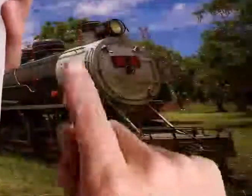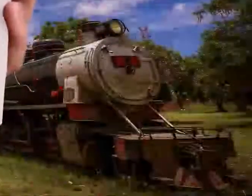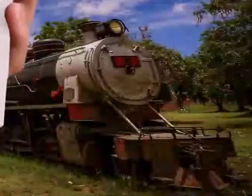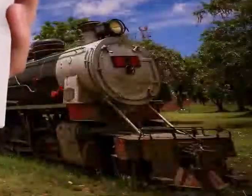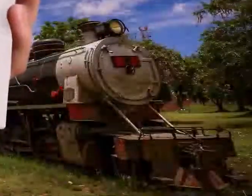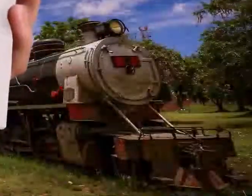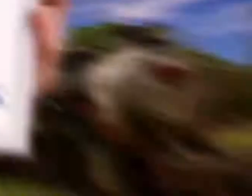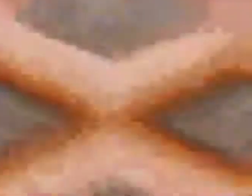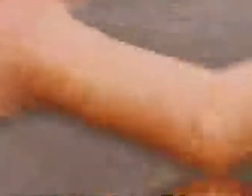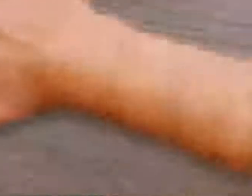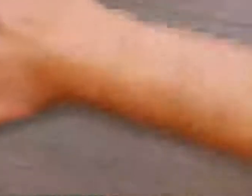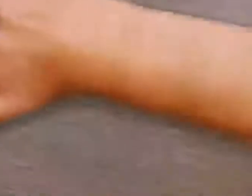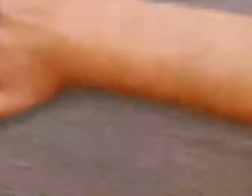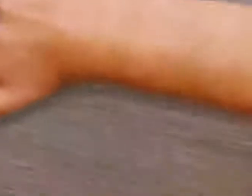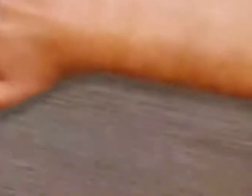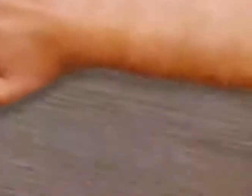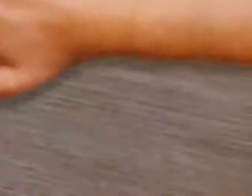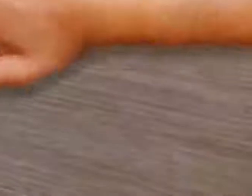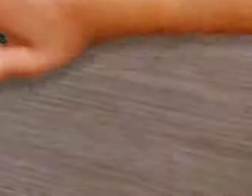aí